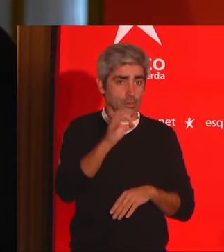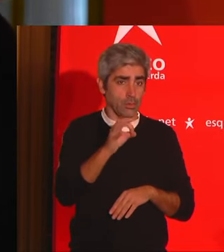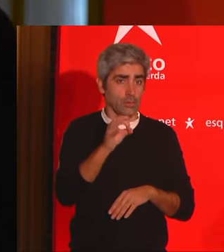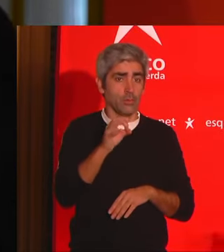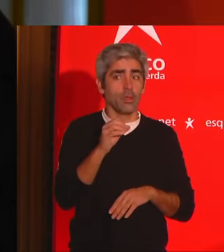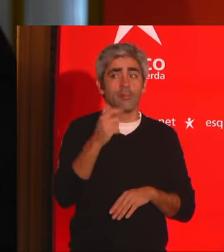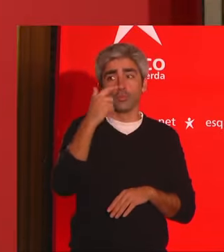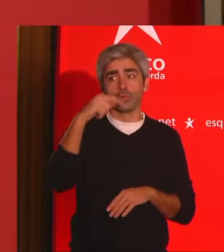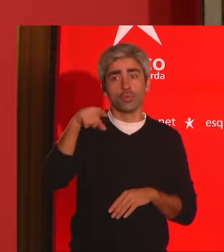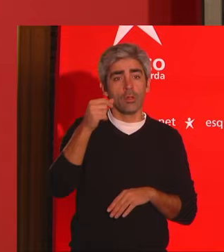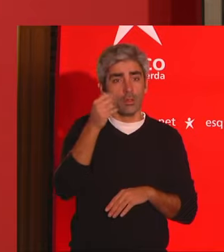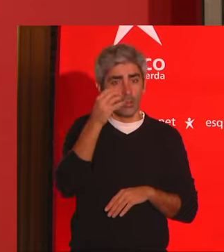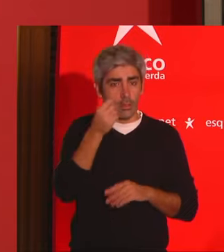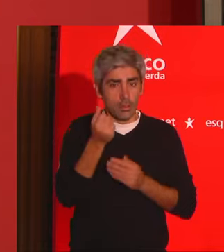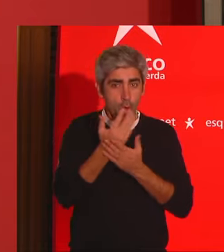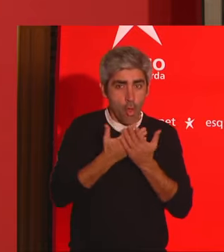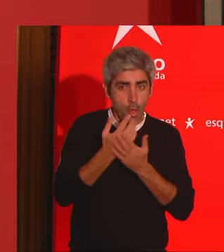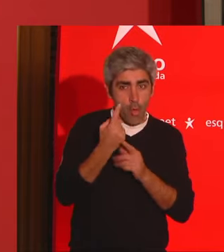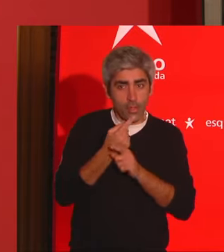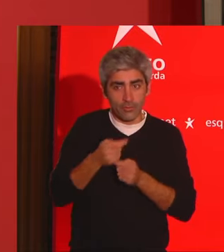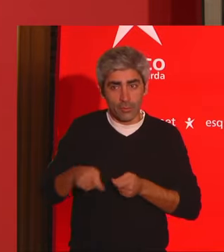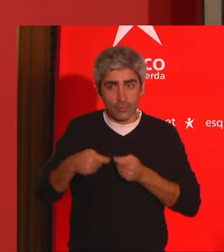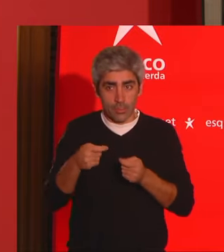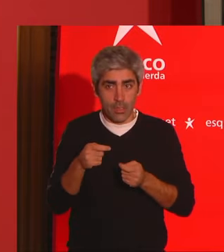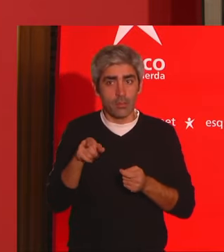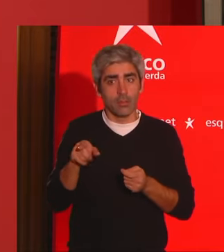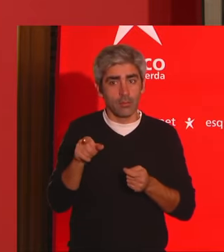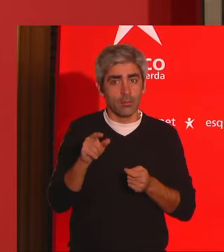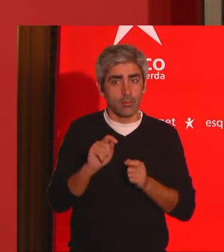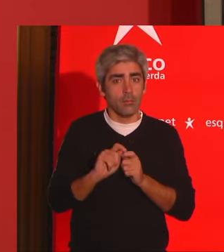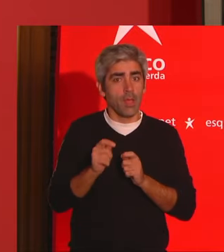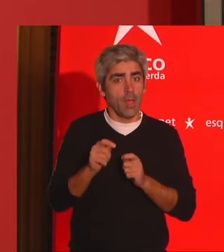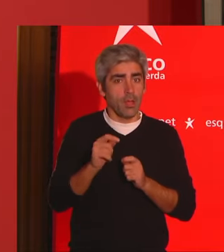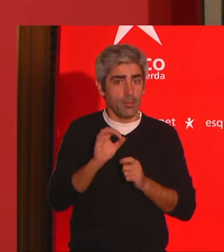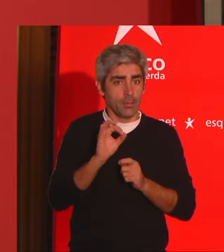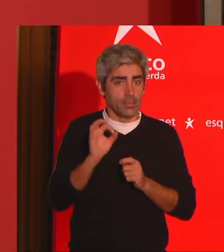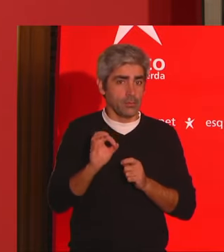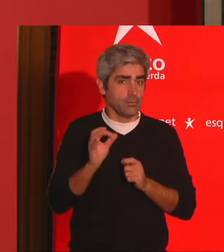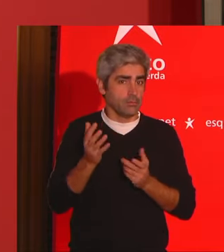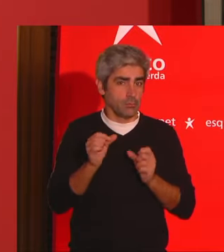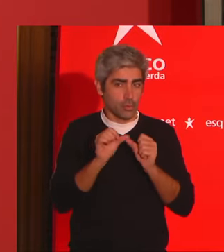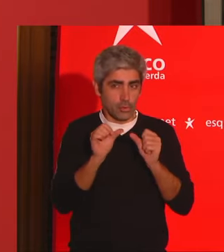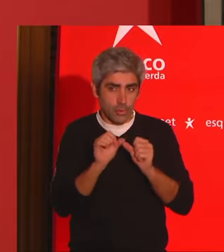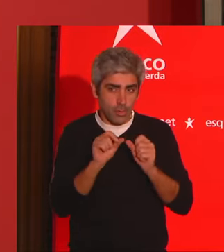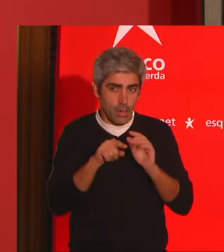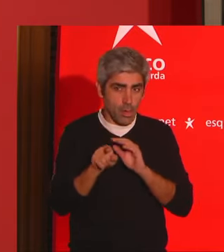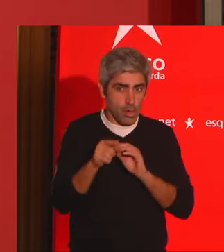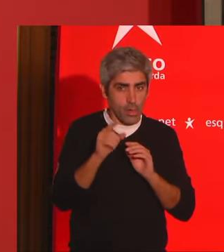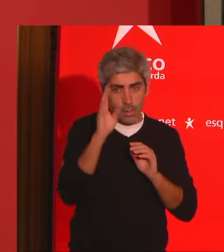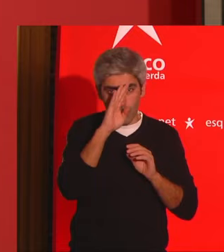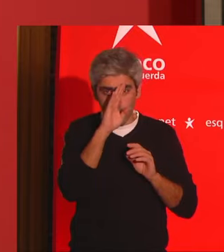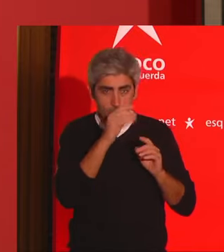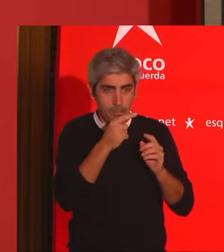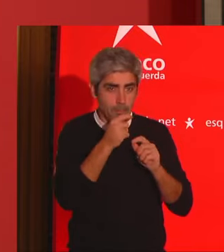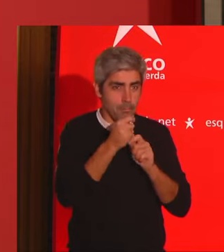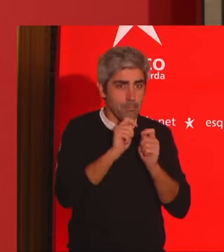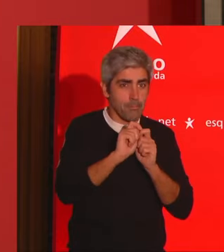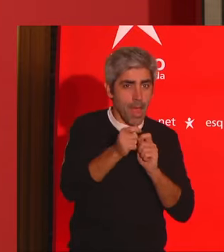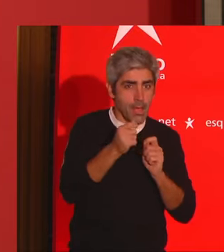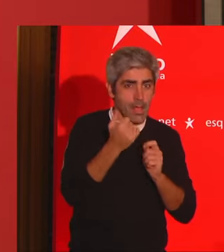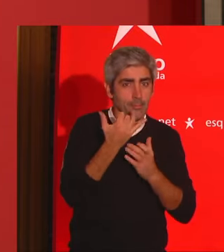enquanto quem viva do capital e dos seus investimentos de capital pode, tem todos os esquemas para pagar